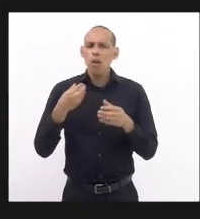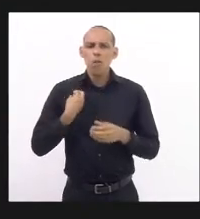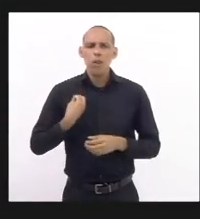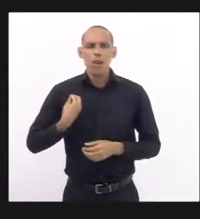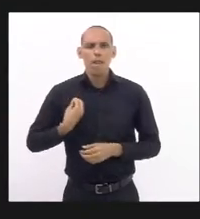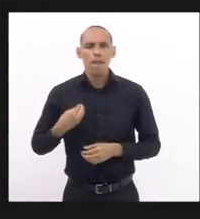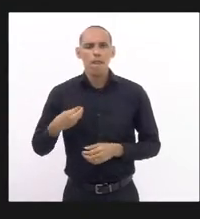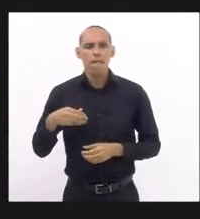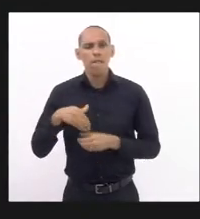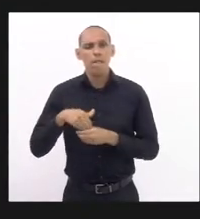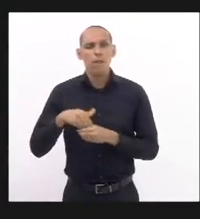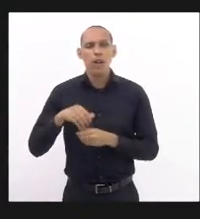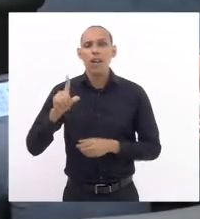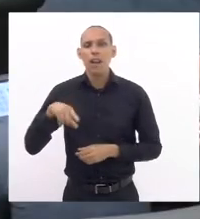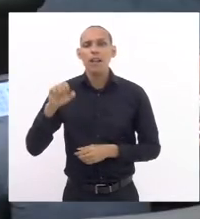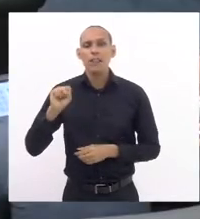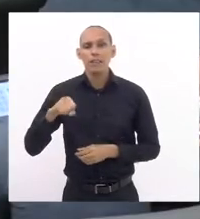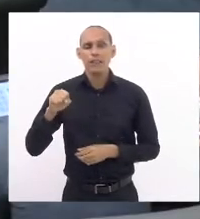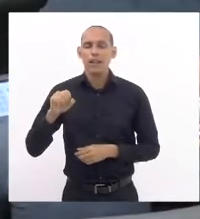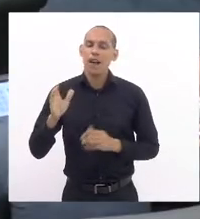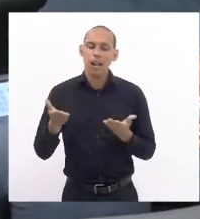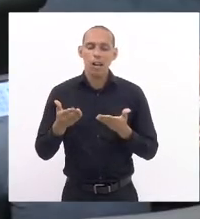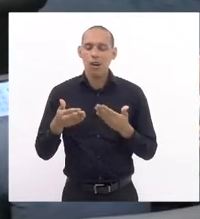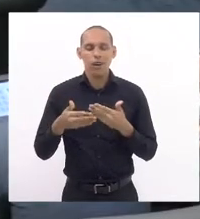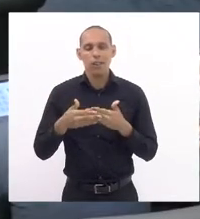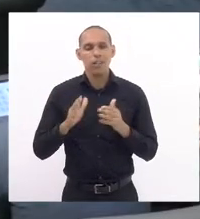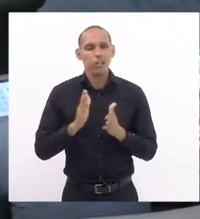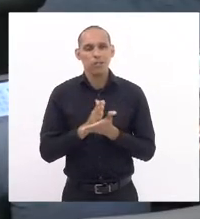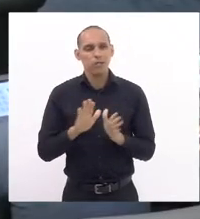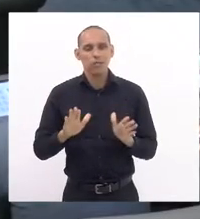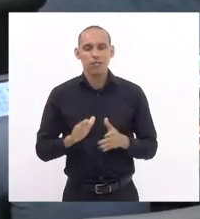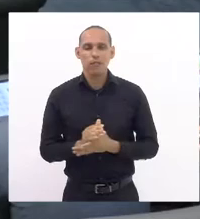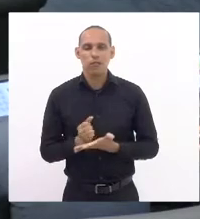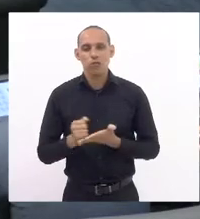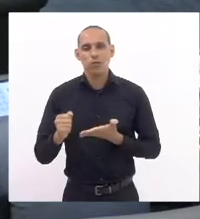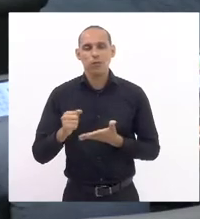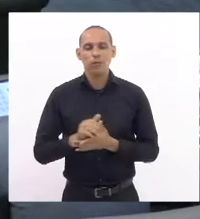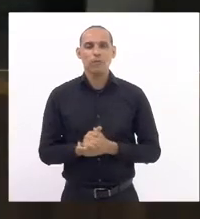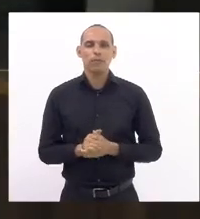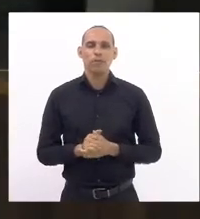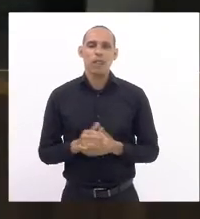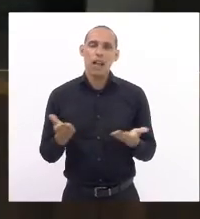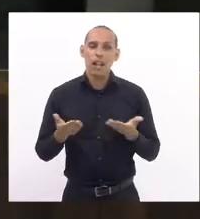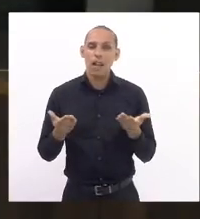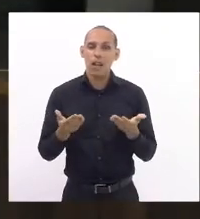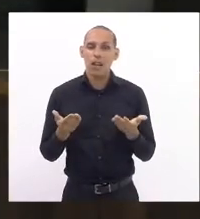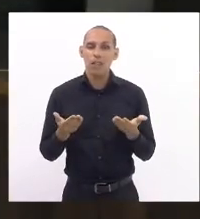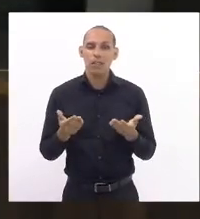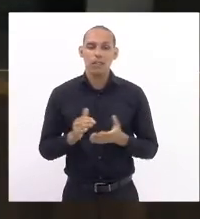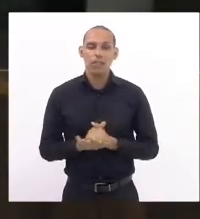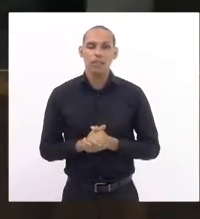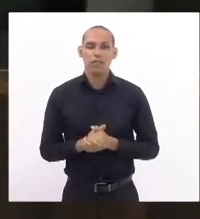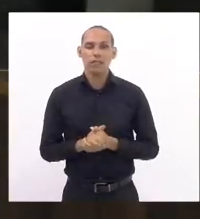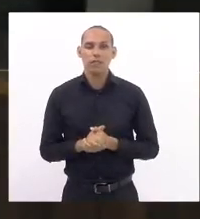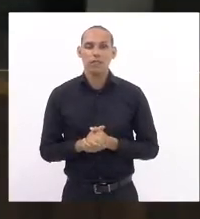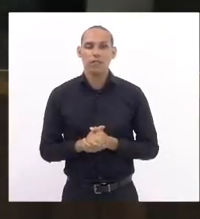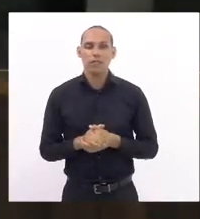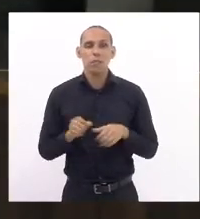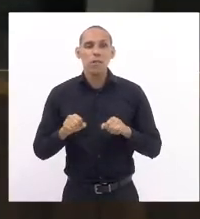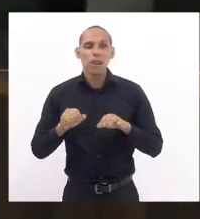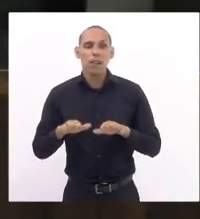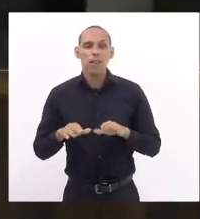sim. É, agora já foi. No primeiro já foi. No primeiro já foi. Estamos agora.